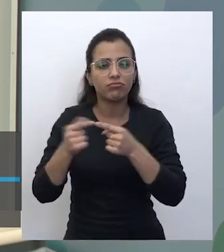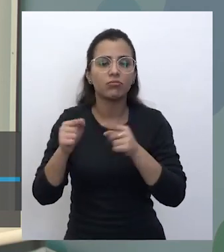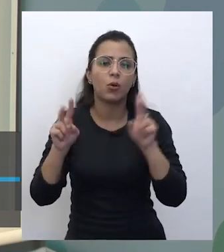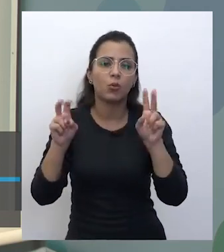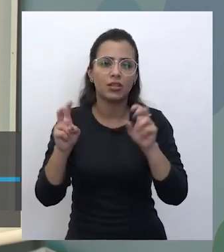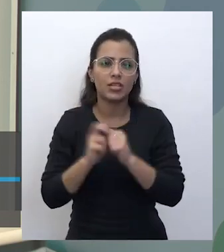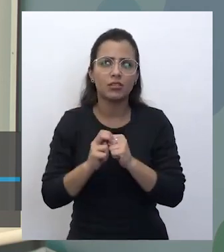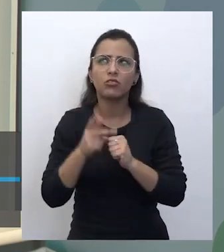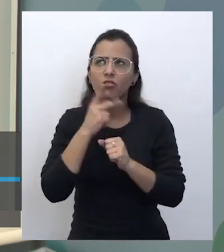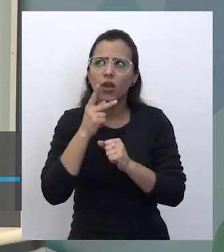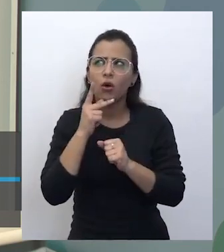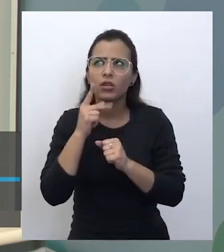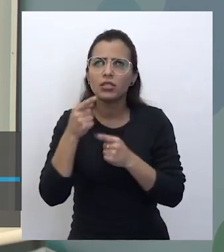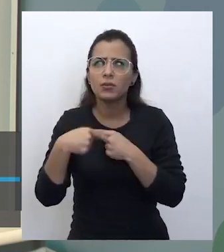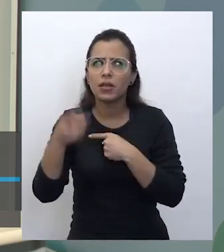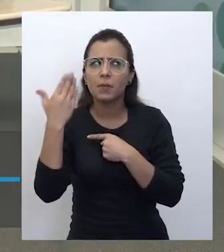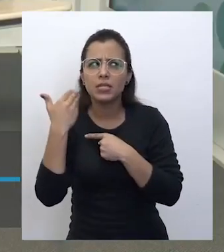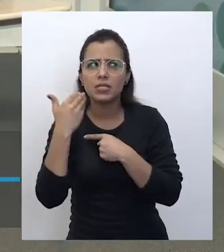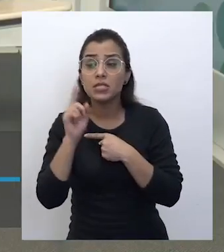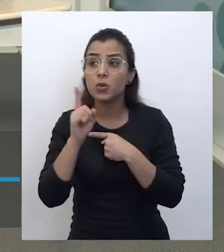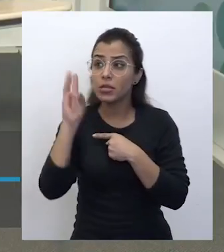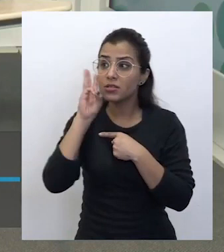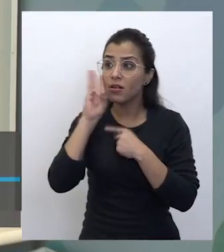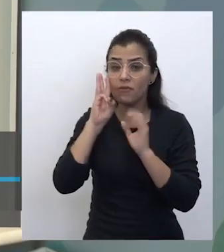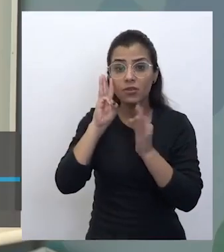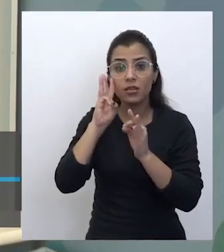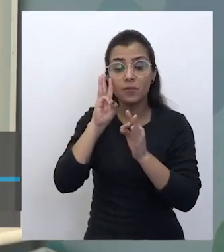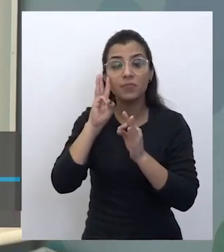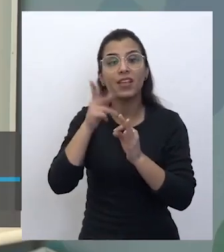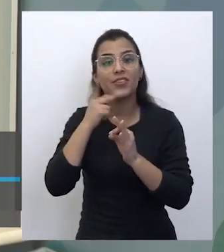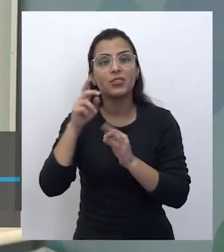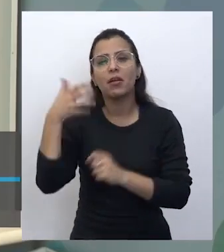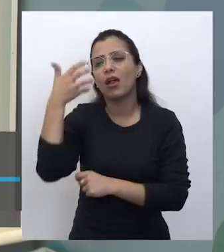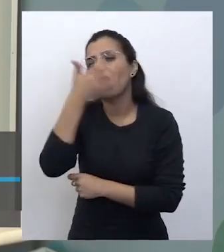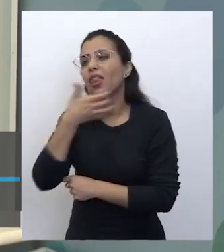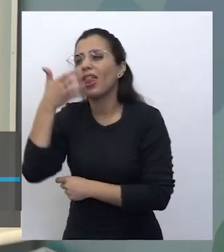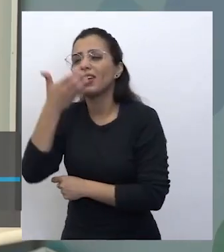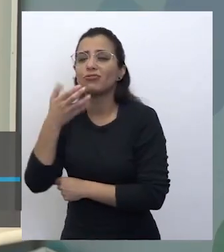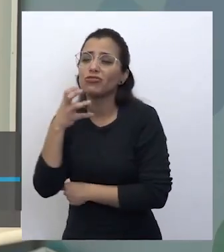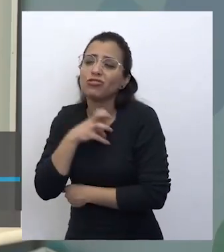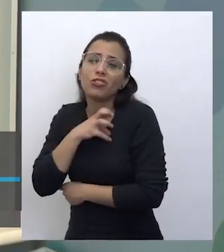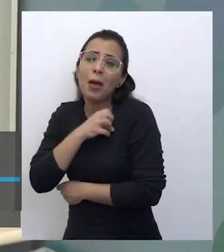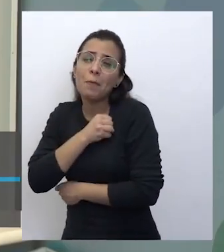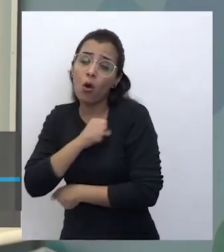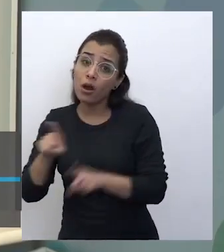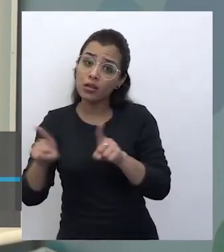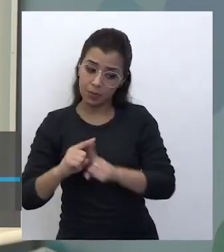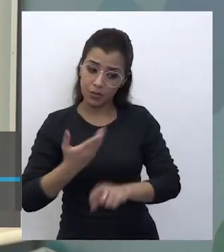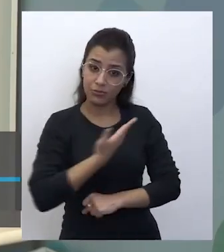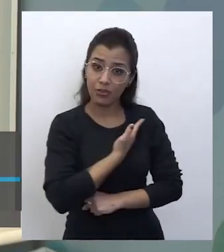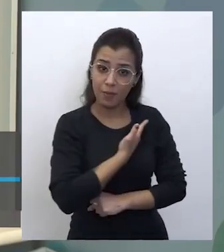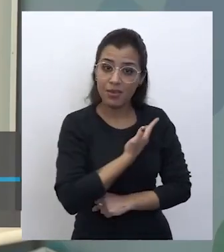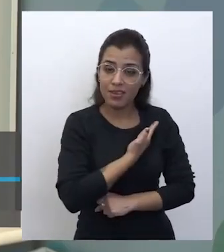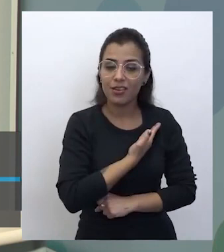semana passada não, na terça-feira, né, professora? Sim. Quando a gente falou sobre as cantigas de amor e de amigo. Essas cantigas estavam diretamente